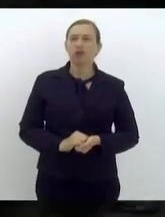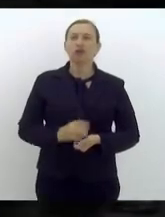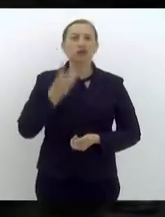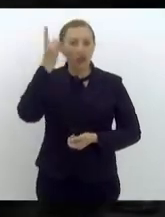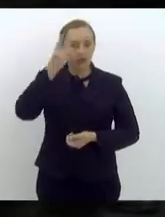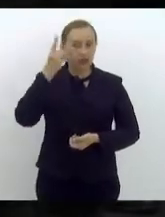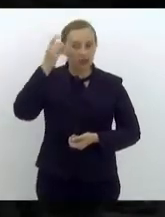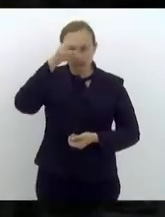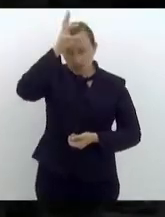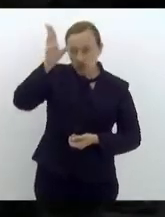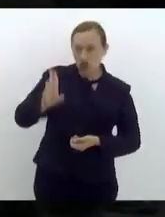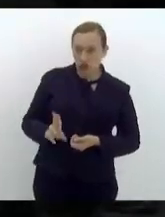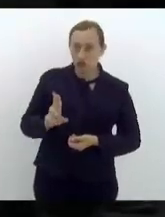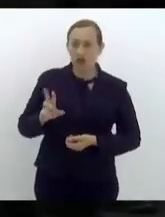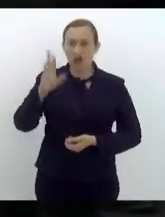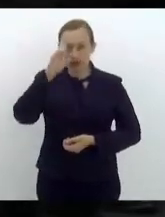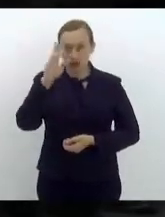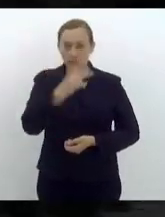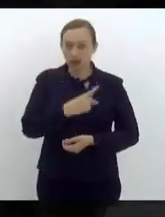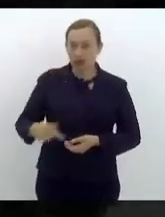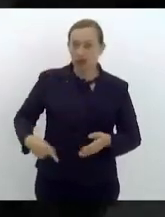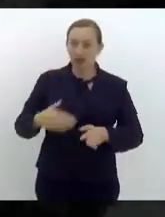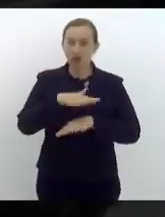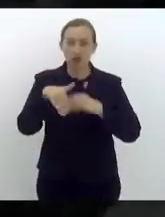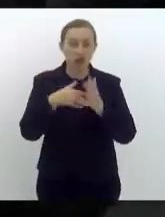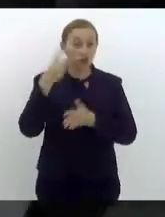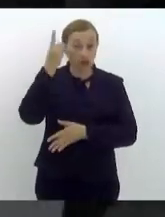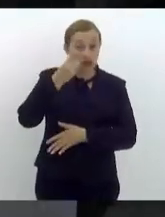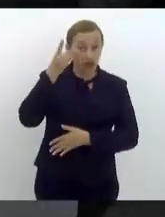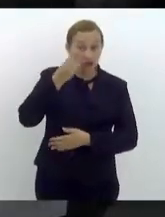Deputada Tia Ju, senhor presidente, senhoras e senhores deputados,